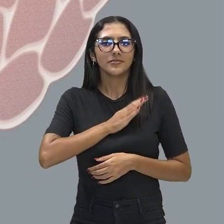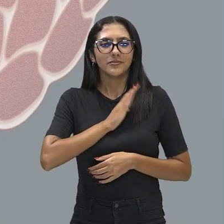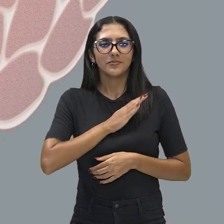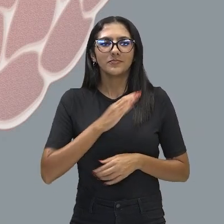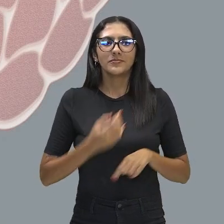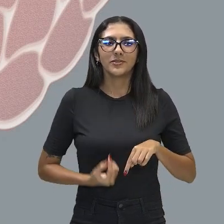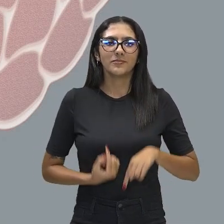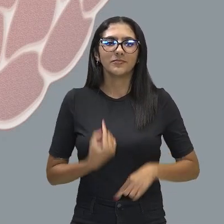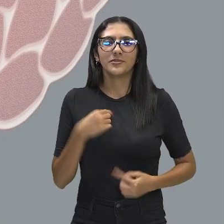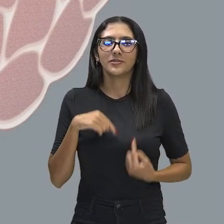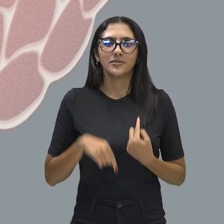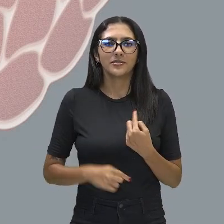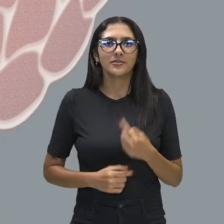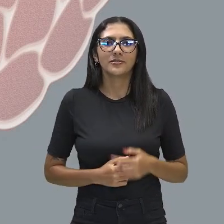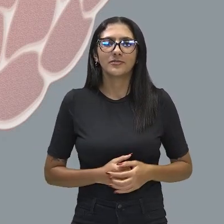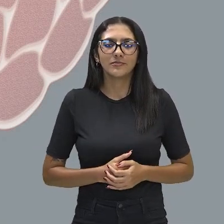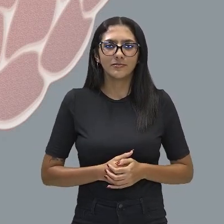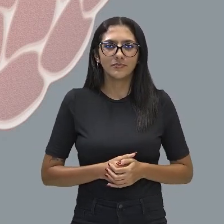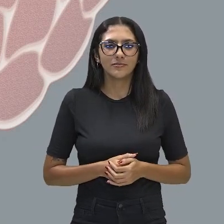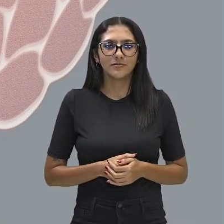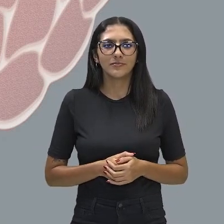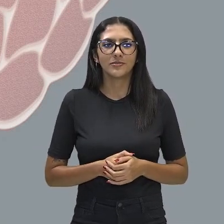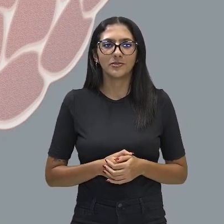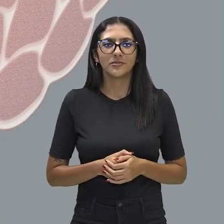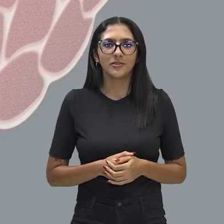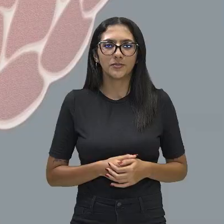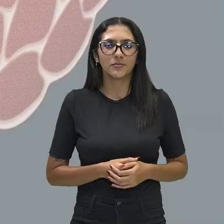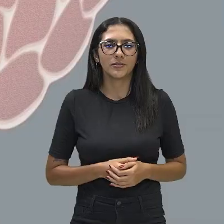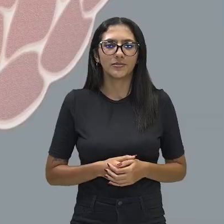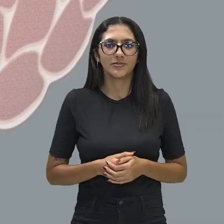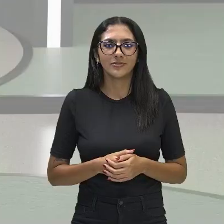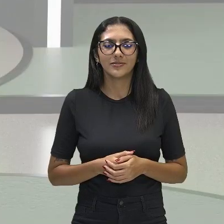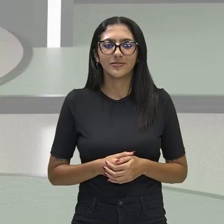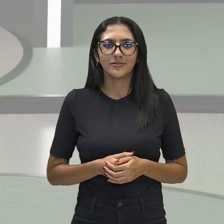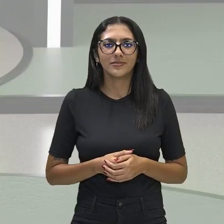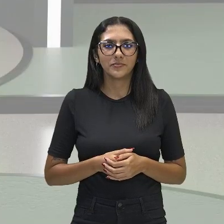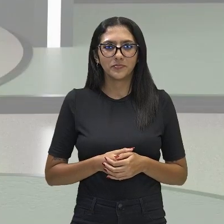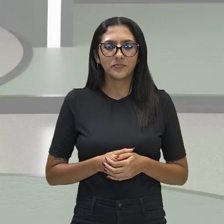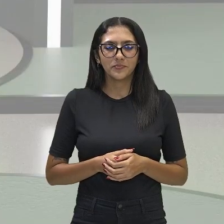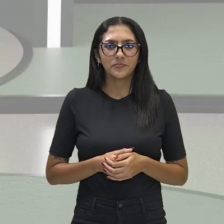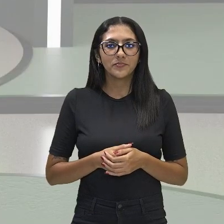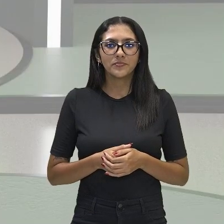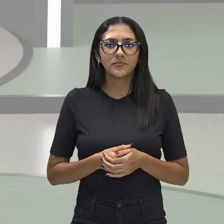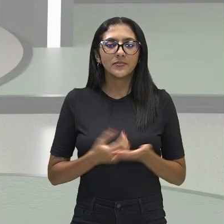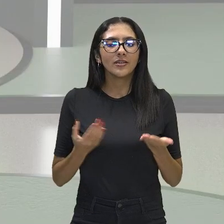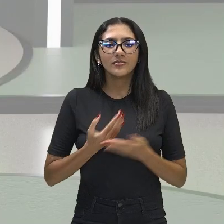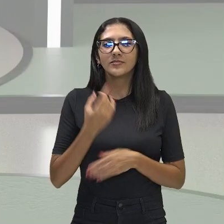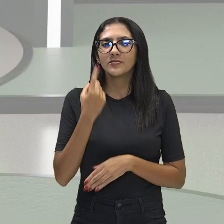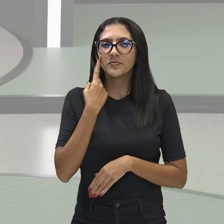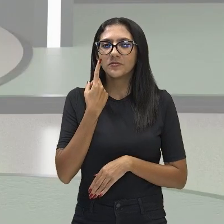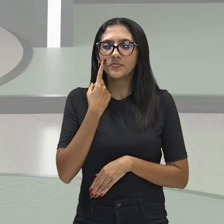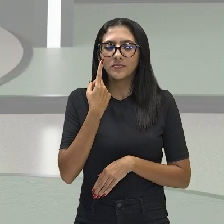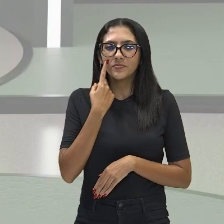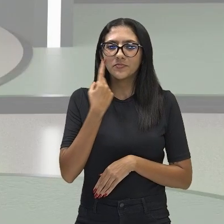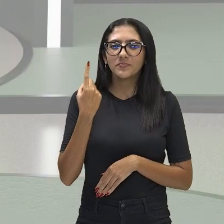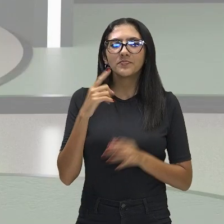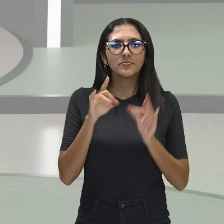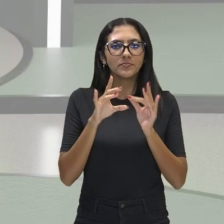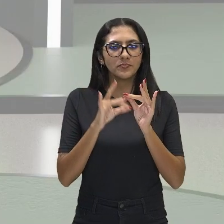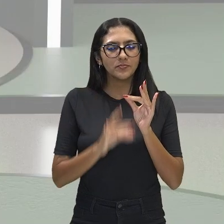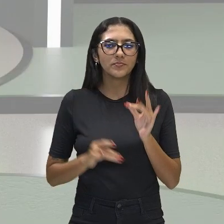coração, certo? Então, nós vimos aqui, vamos dar uma olhada agora